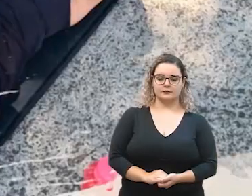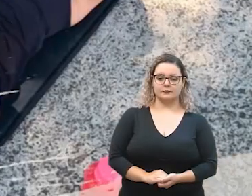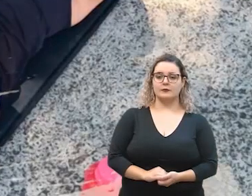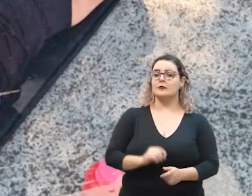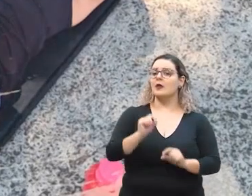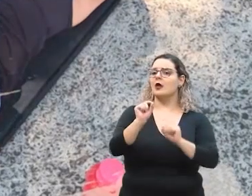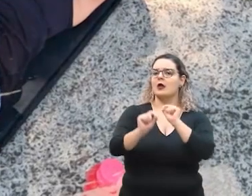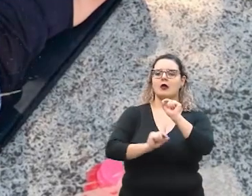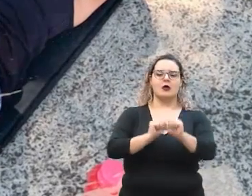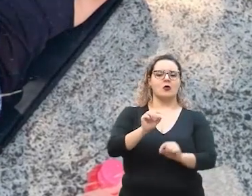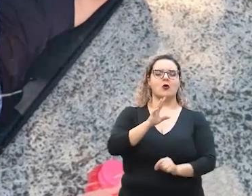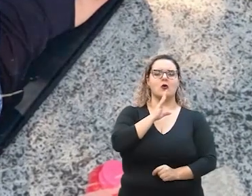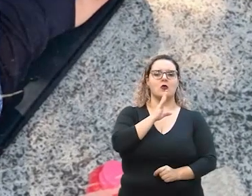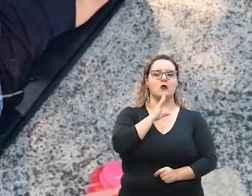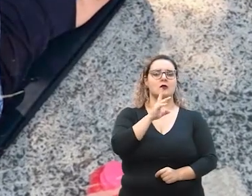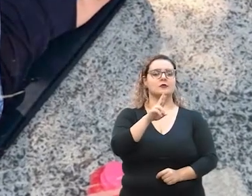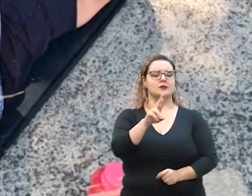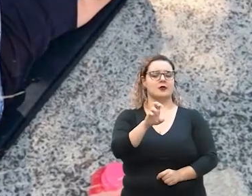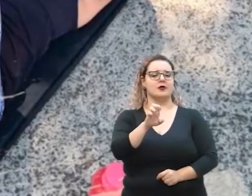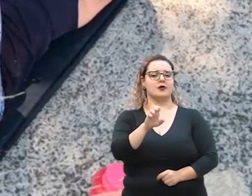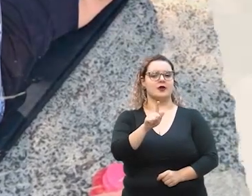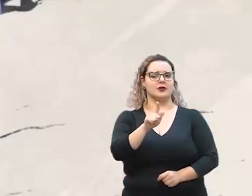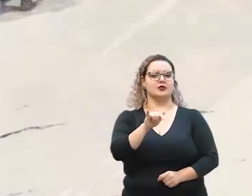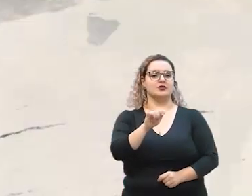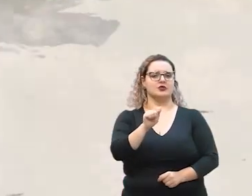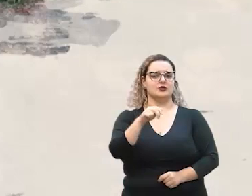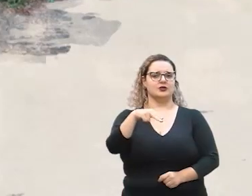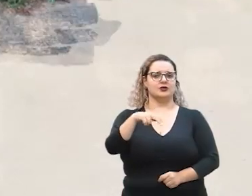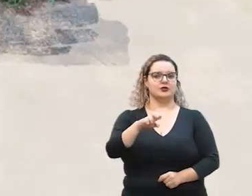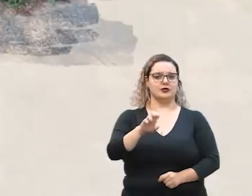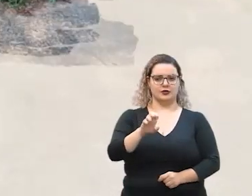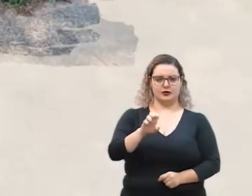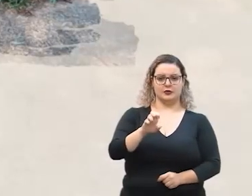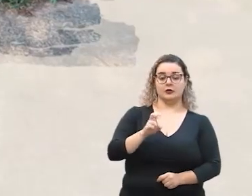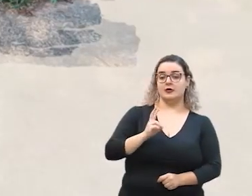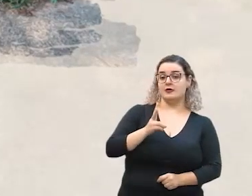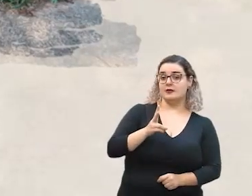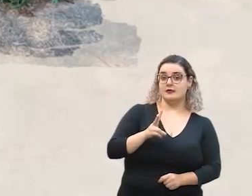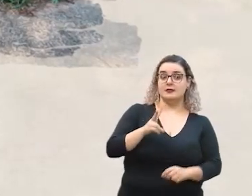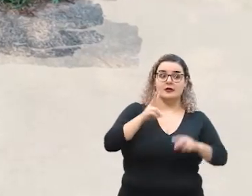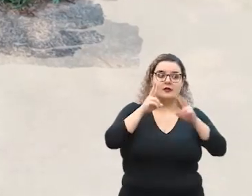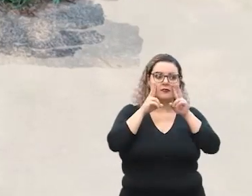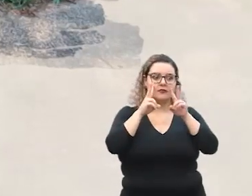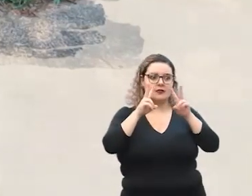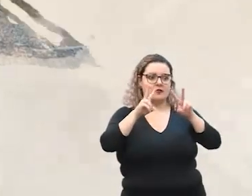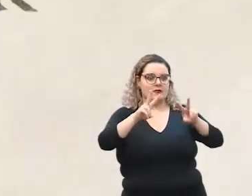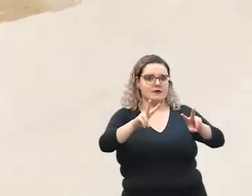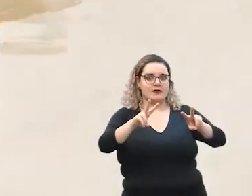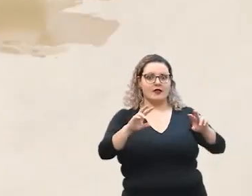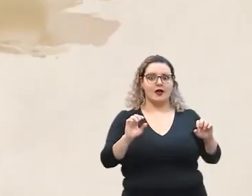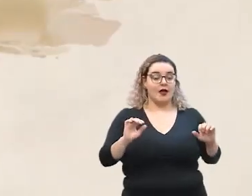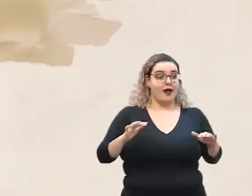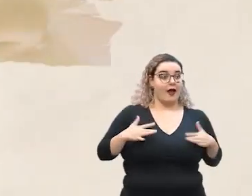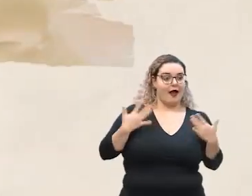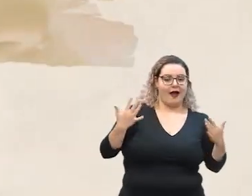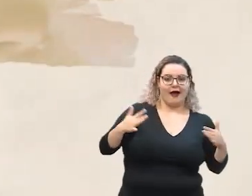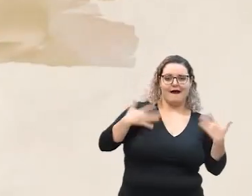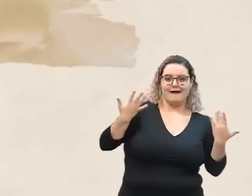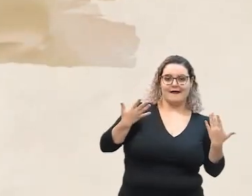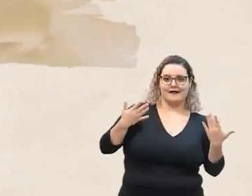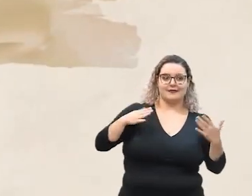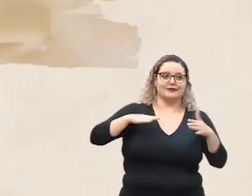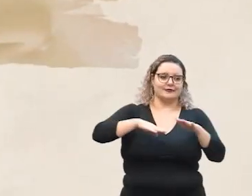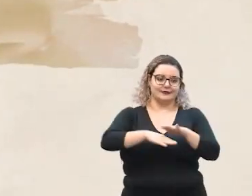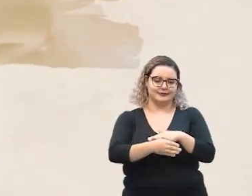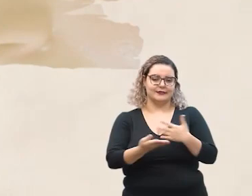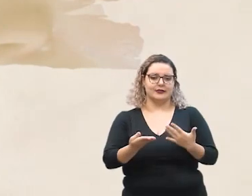Quem conhece bem a Regiane estava acostumado a vê-la assim, sempre ativa. Isso até pegar coronavírus